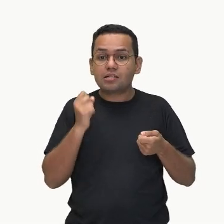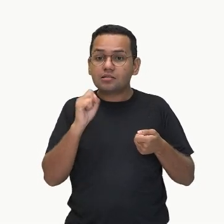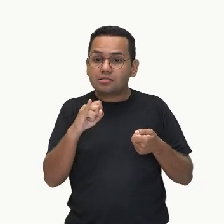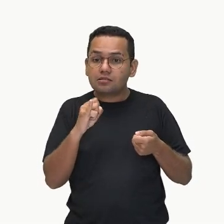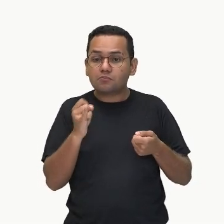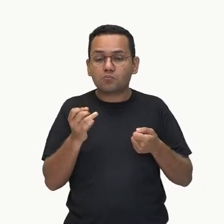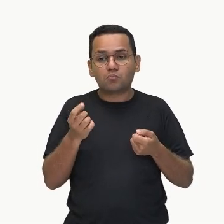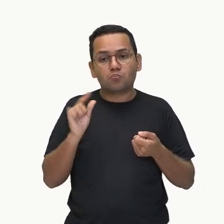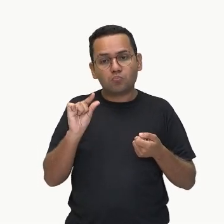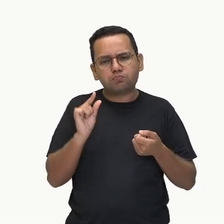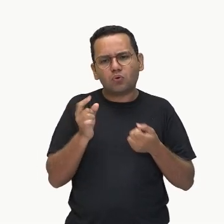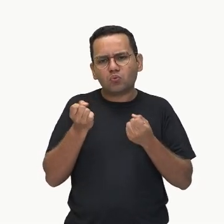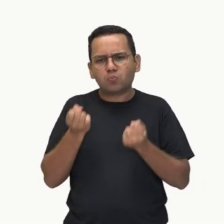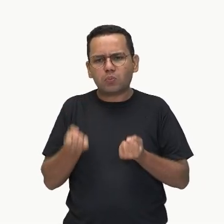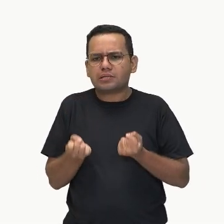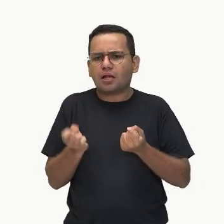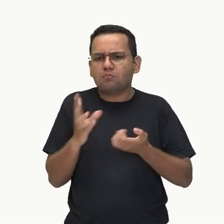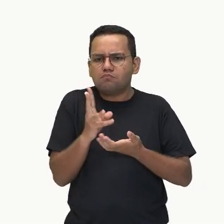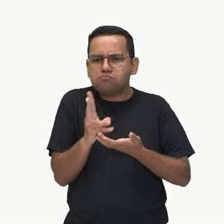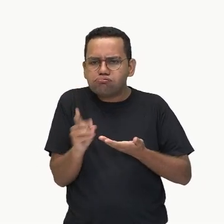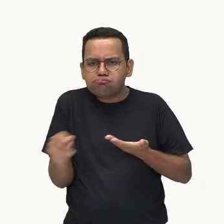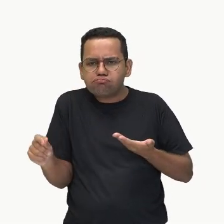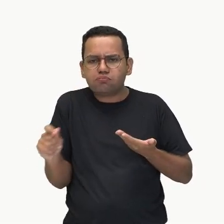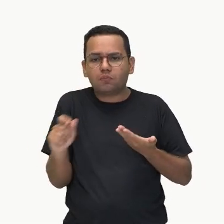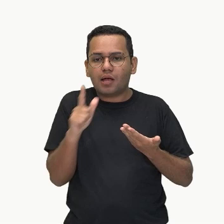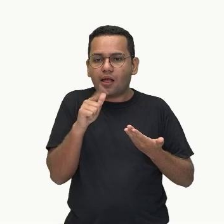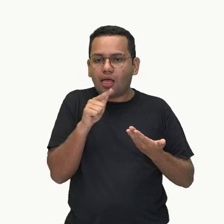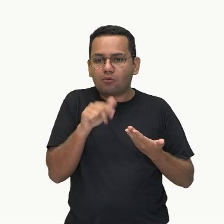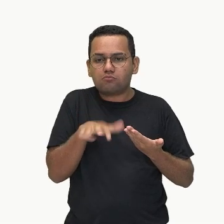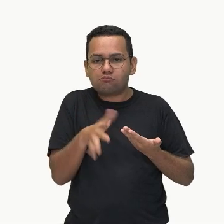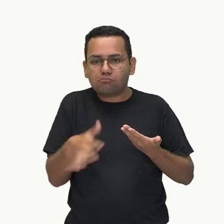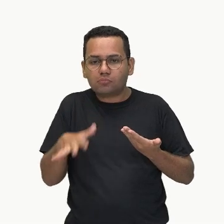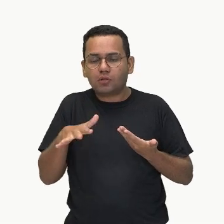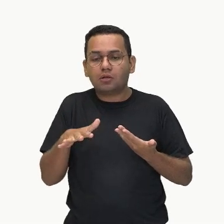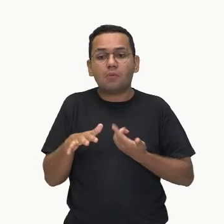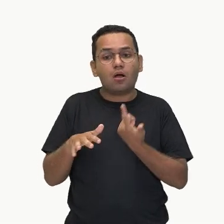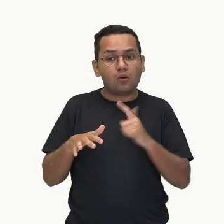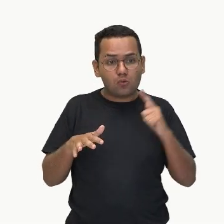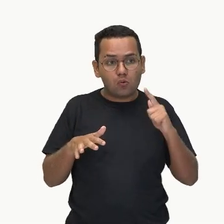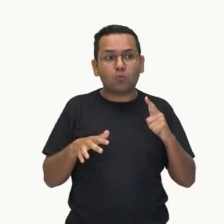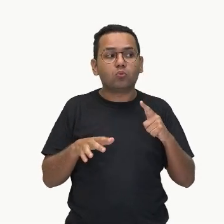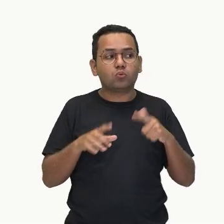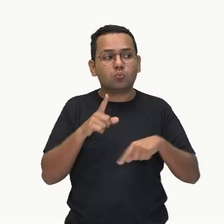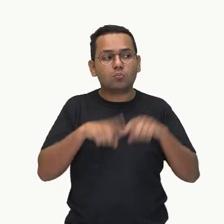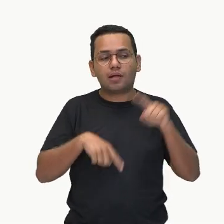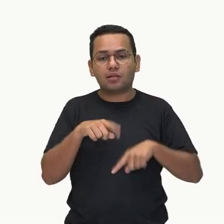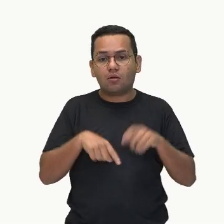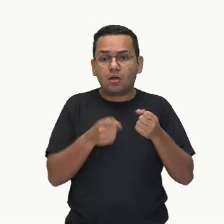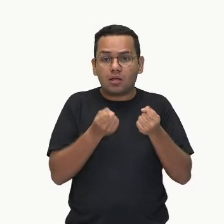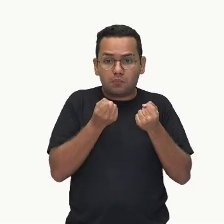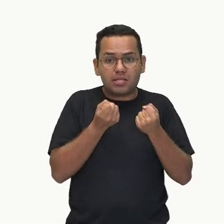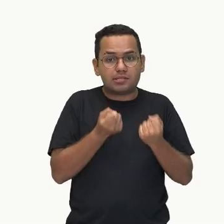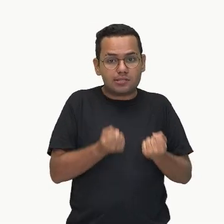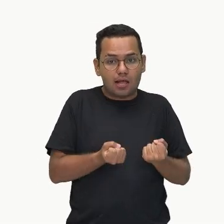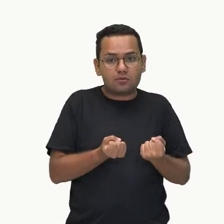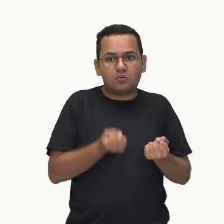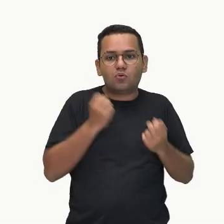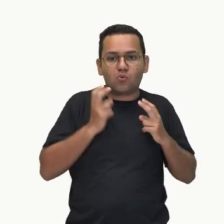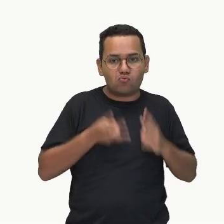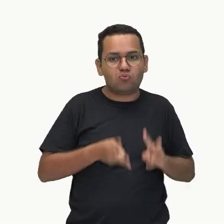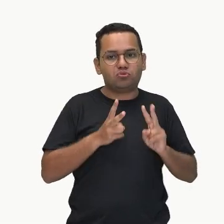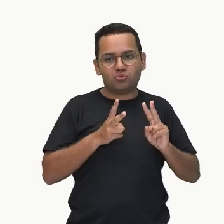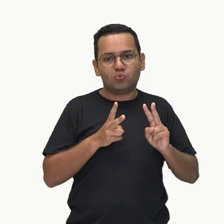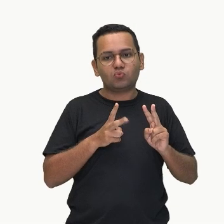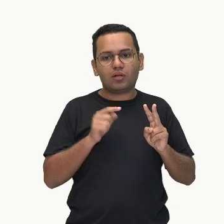vai sair do recipiente, vai ser levado pela água, e aquele sólido que a pessoa quer separar, ele vai ficar dentro